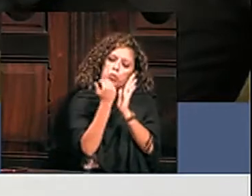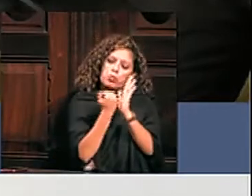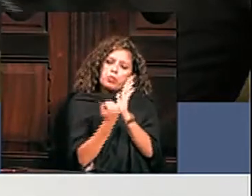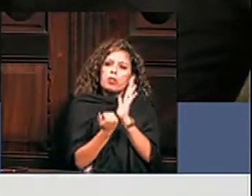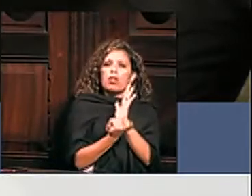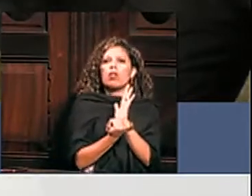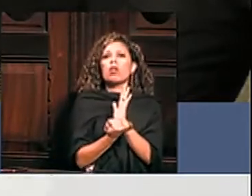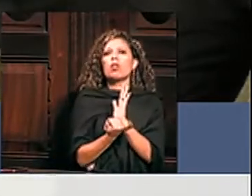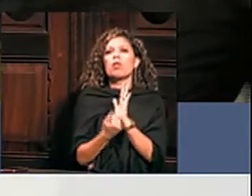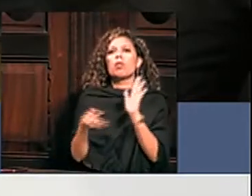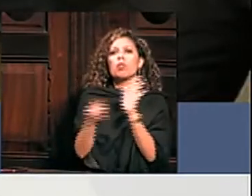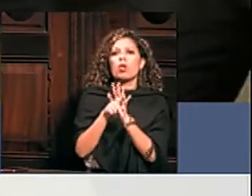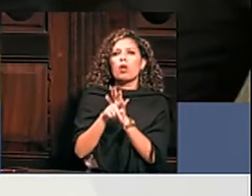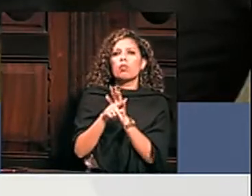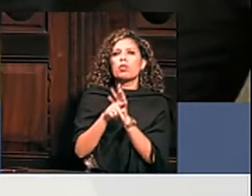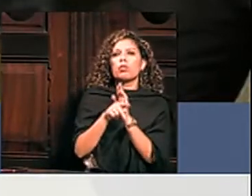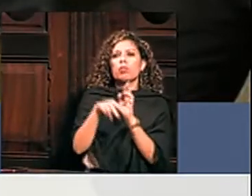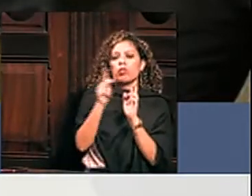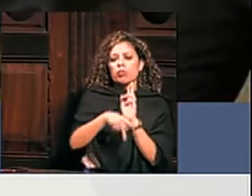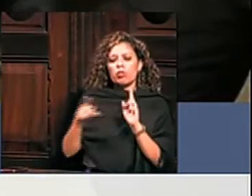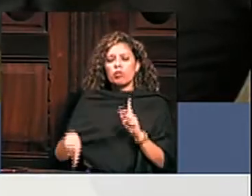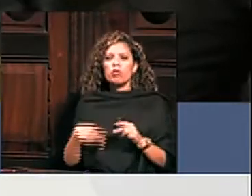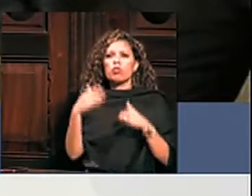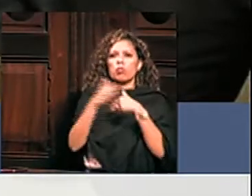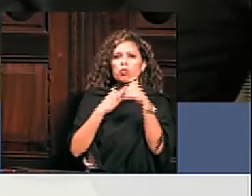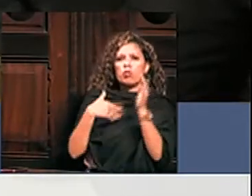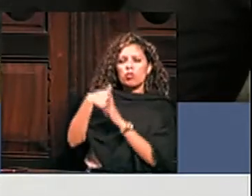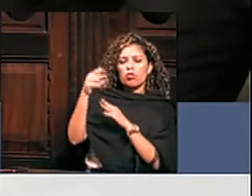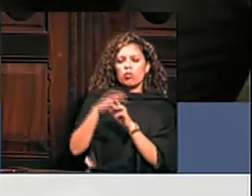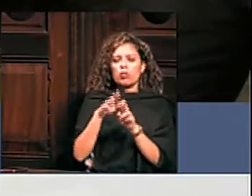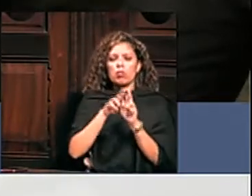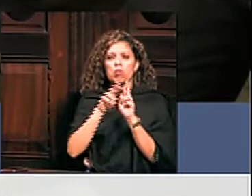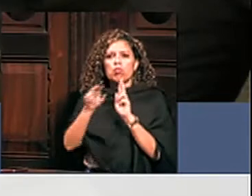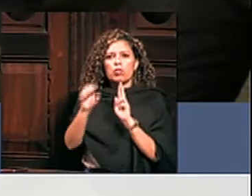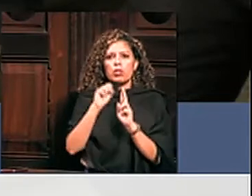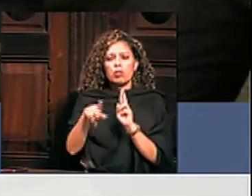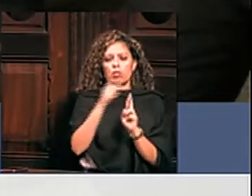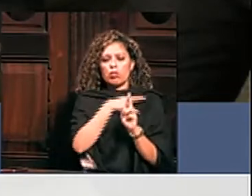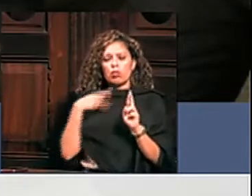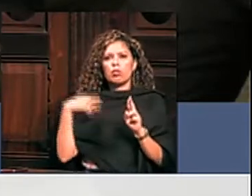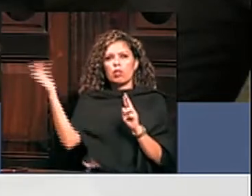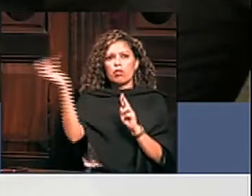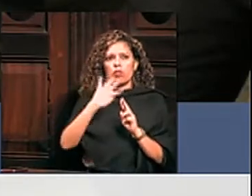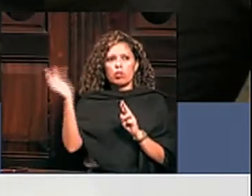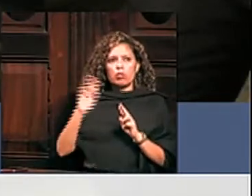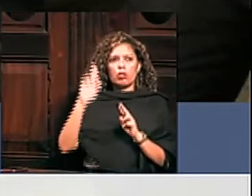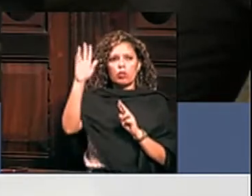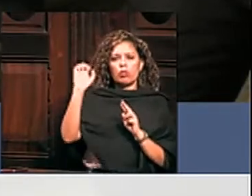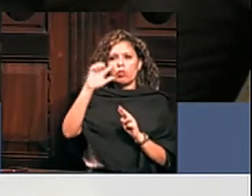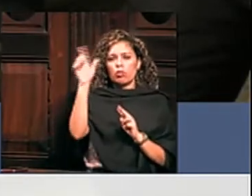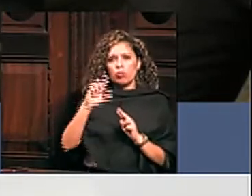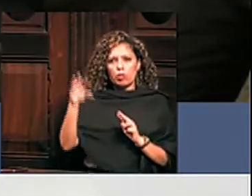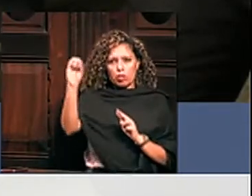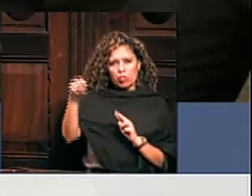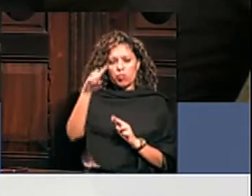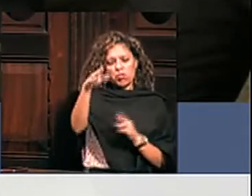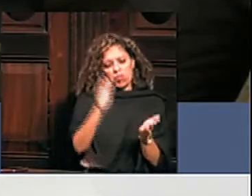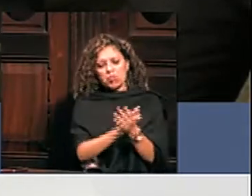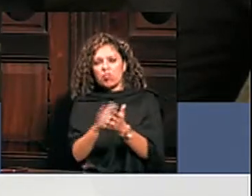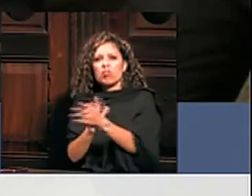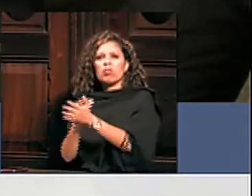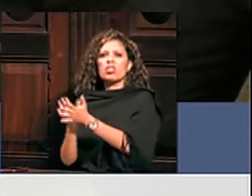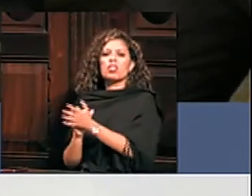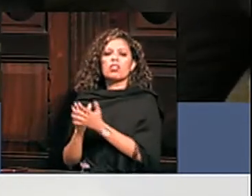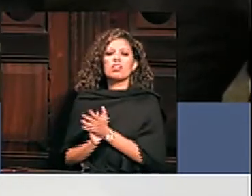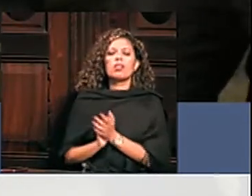servidores administrativos e docentes da nossa UESO. Parabéns a vocês, Cristina, parabéns. Parabéns